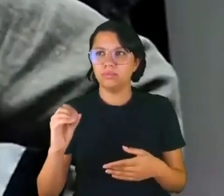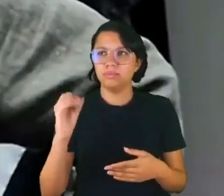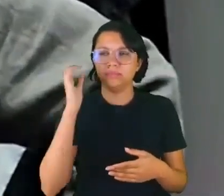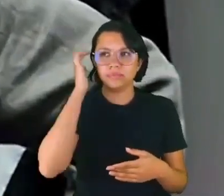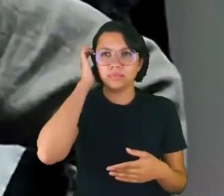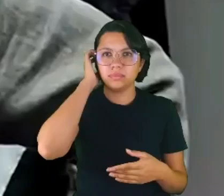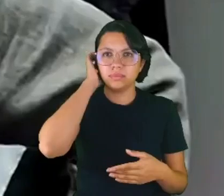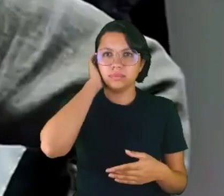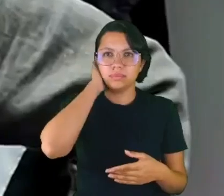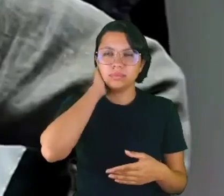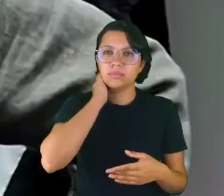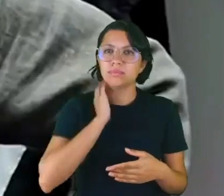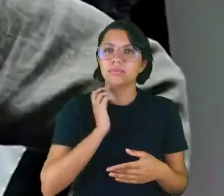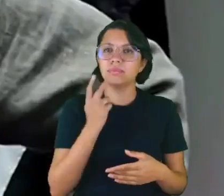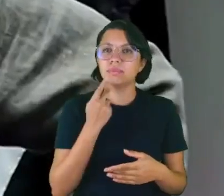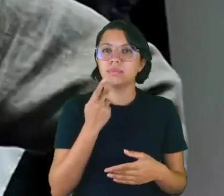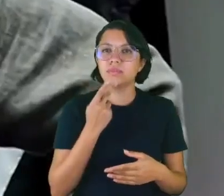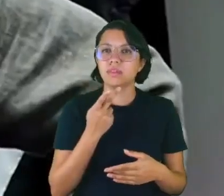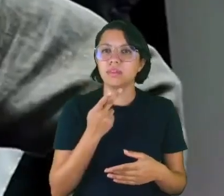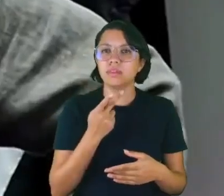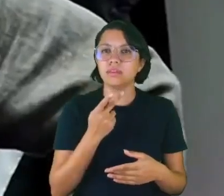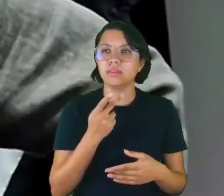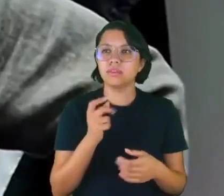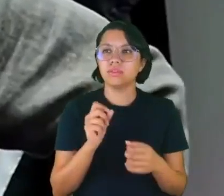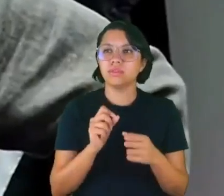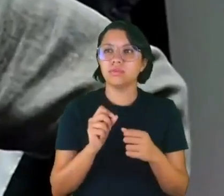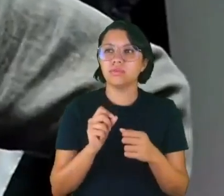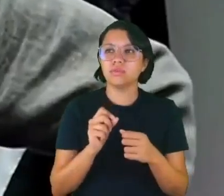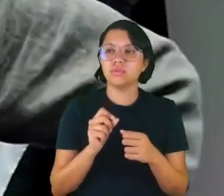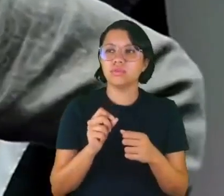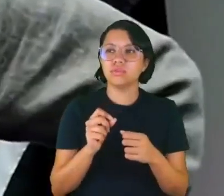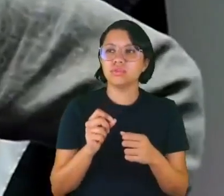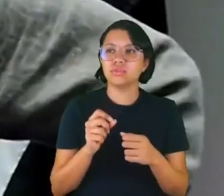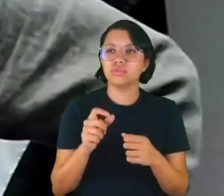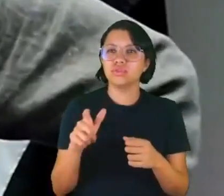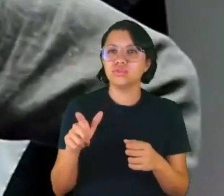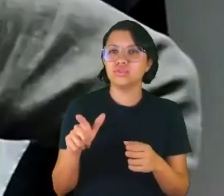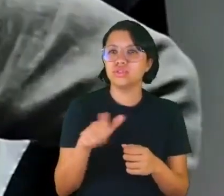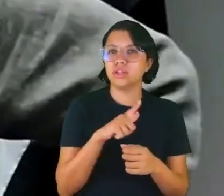autorização. O meu direito autoral tem que ser preservado.